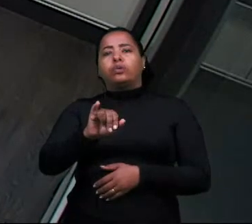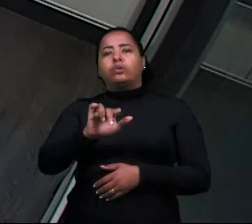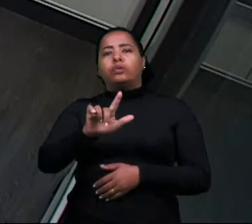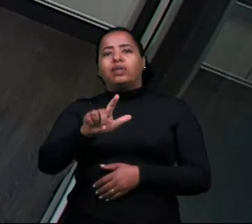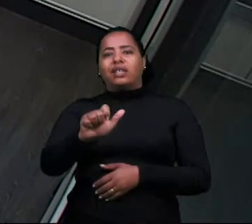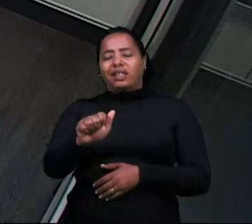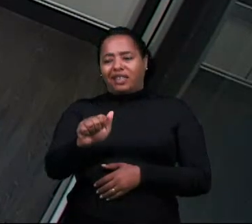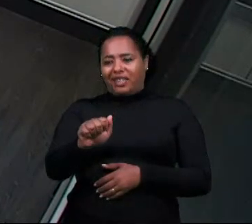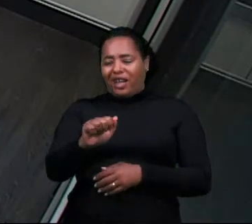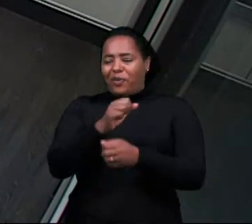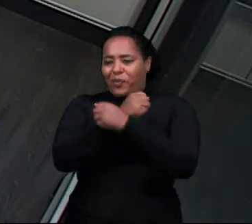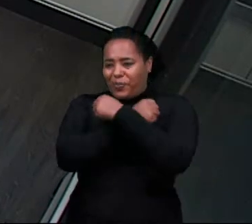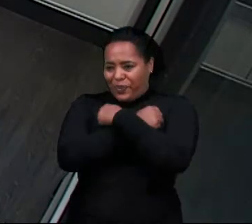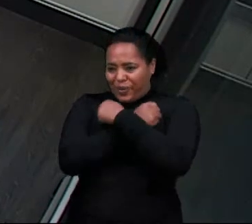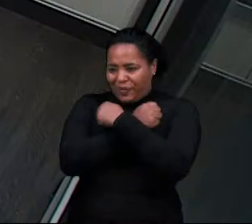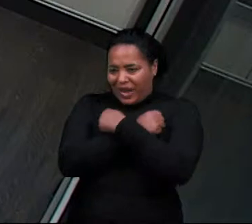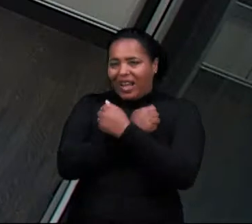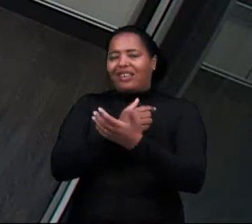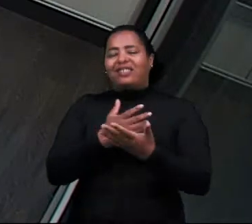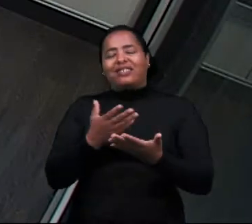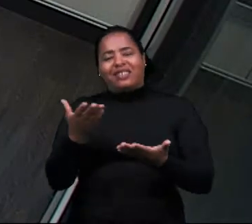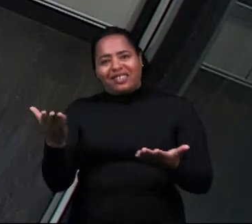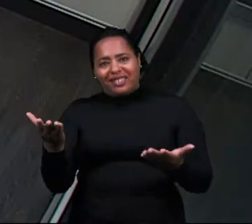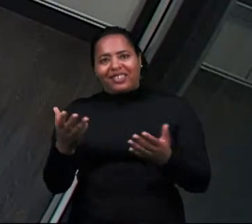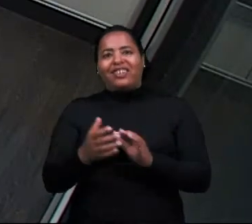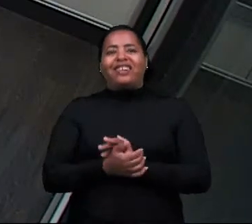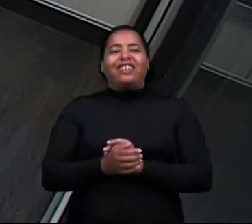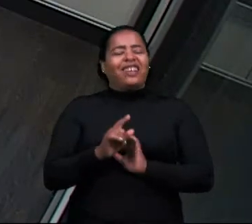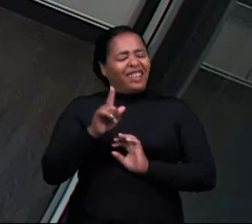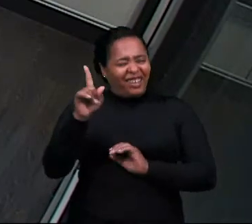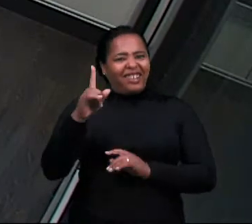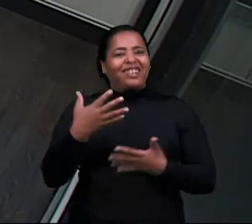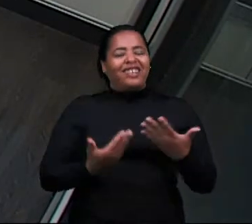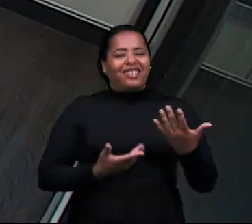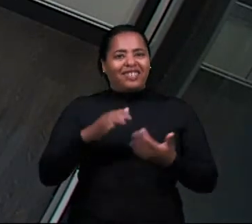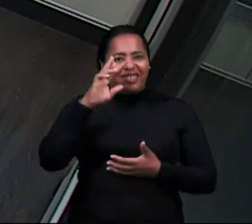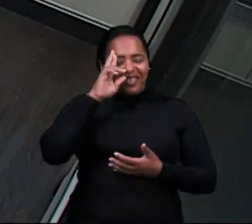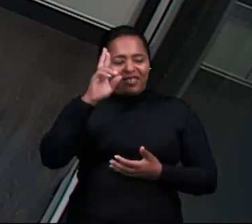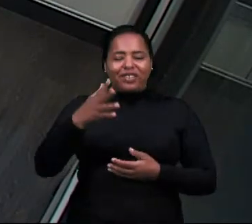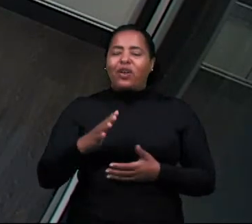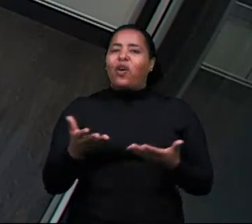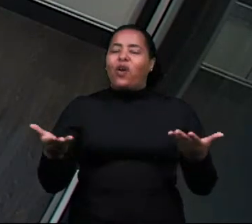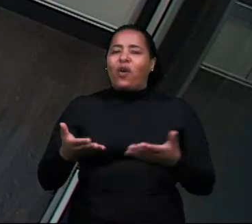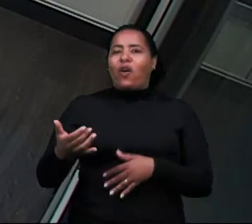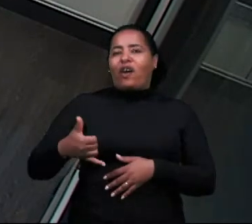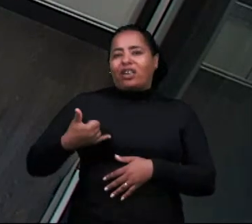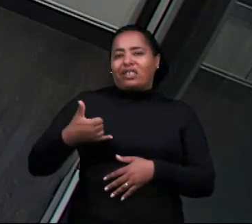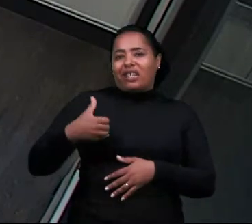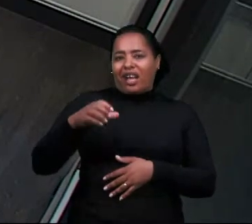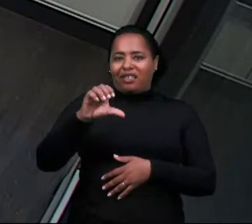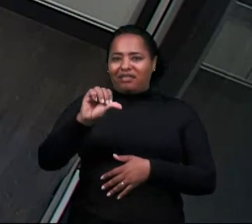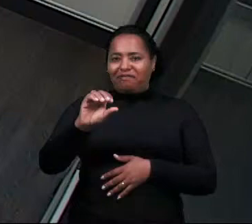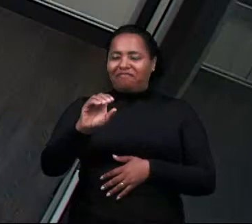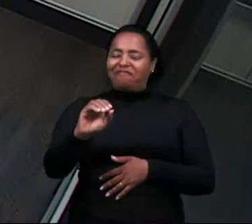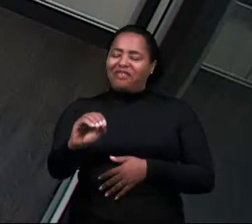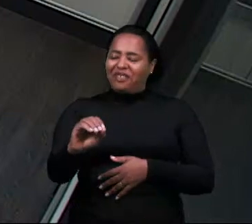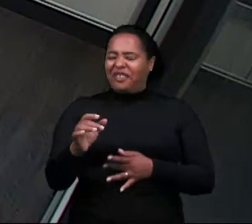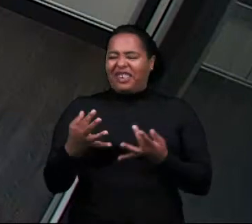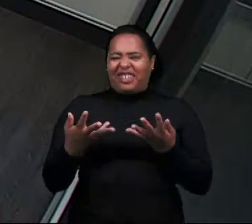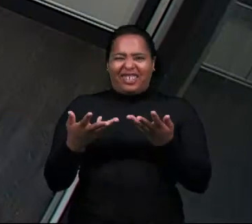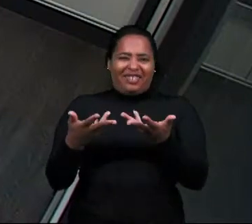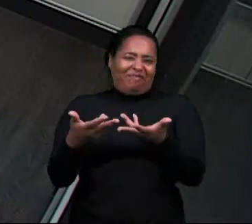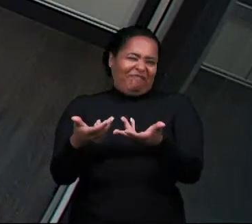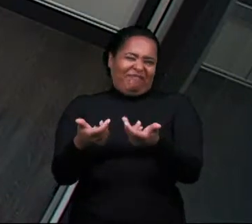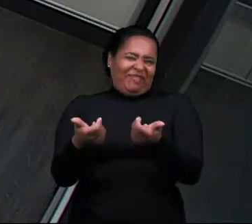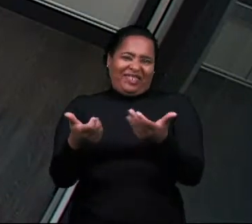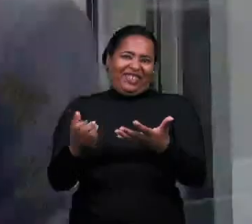Dona Suíla. Está lá e servindo ao Senhor, hoje com 90 anos de idade, uma preciosidade.